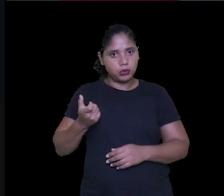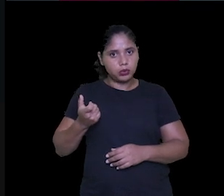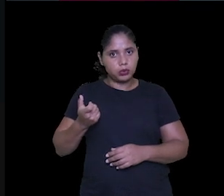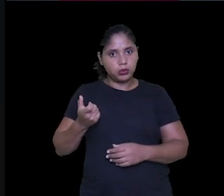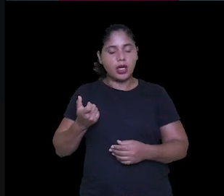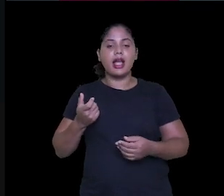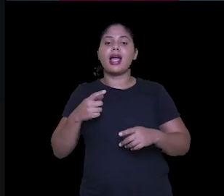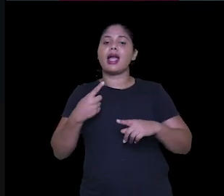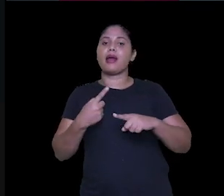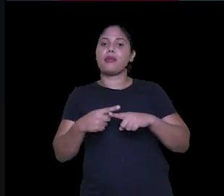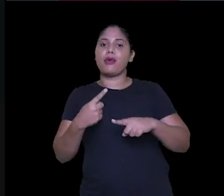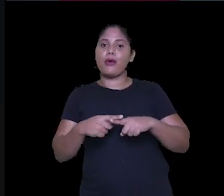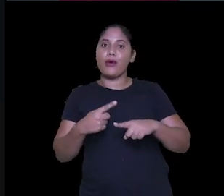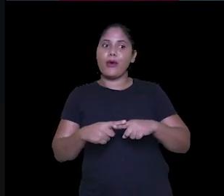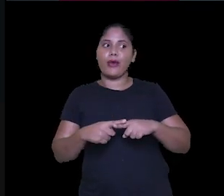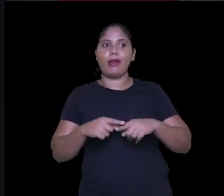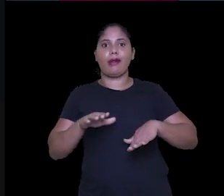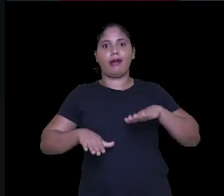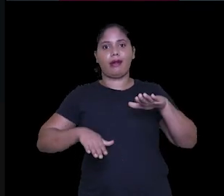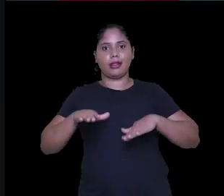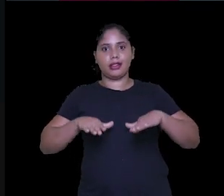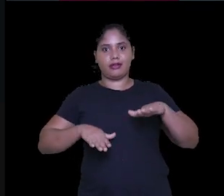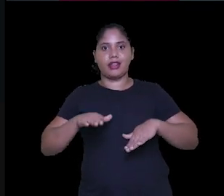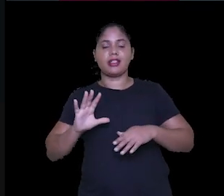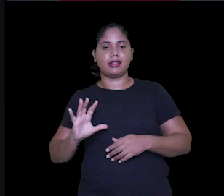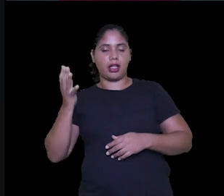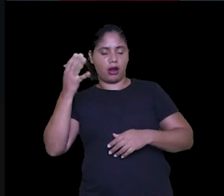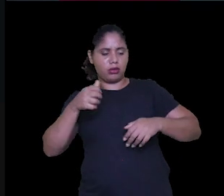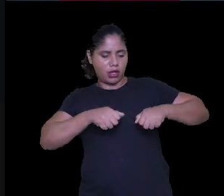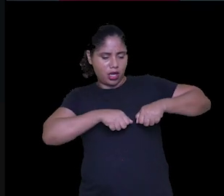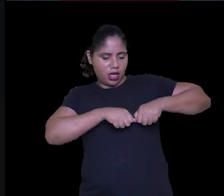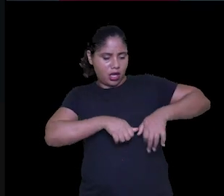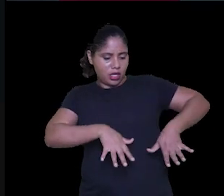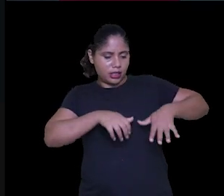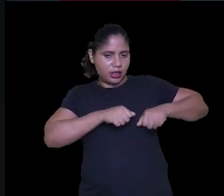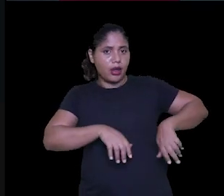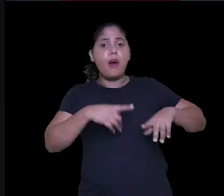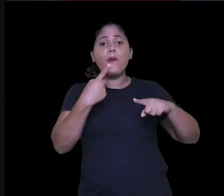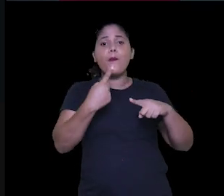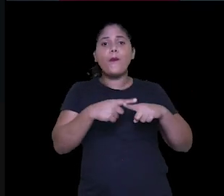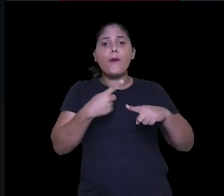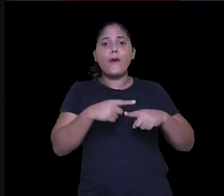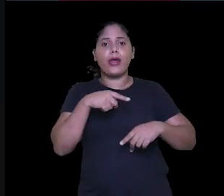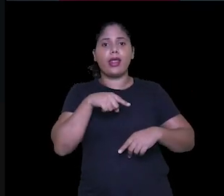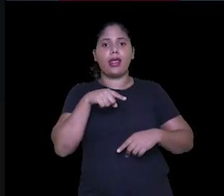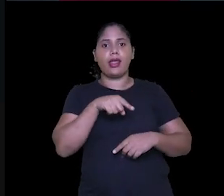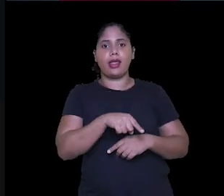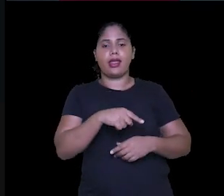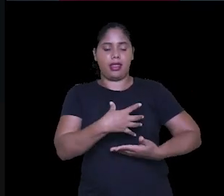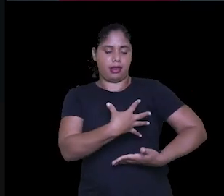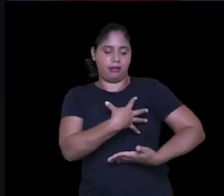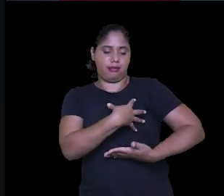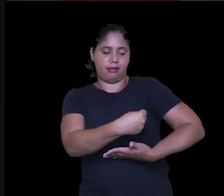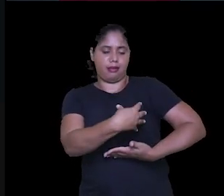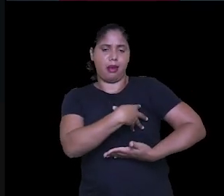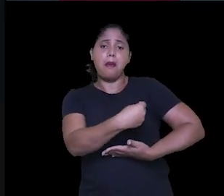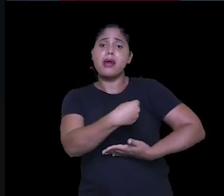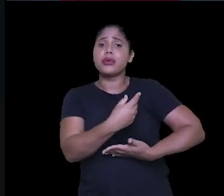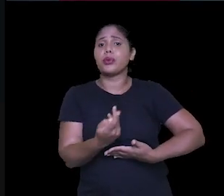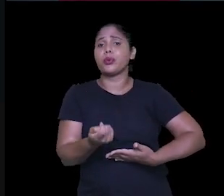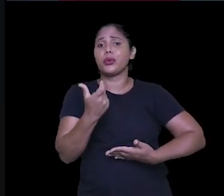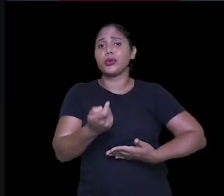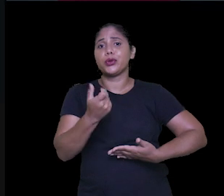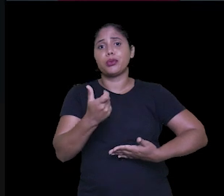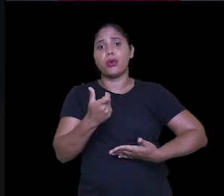Aqui tem algumas referências que foram utilizadas. E, por fim, aqui tem aquele slide inicial do